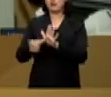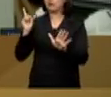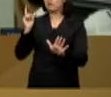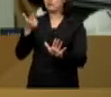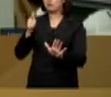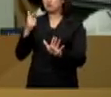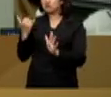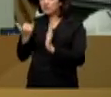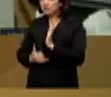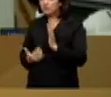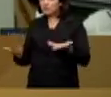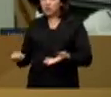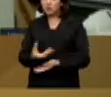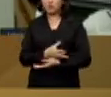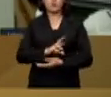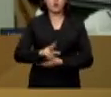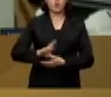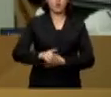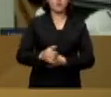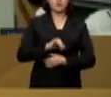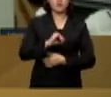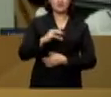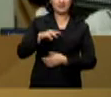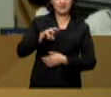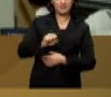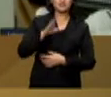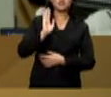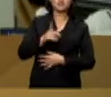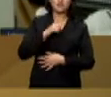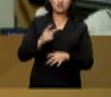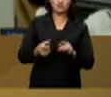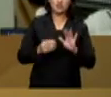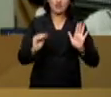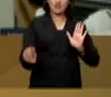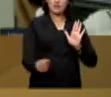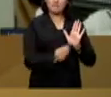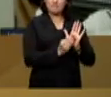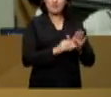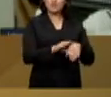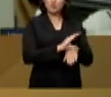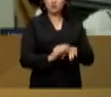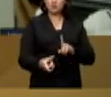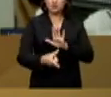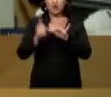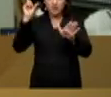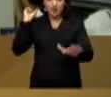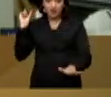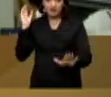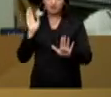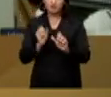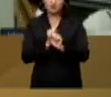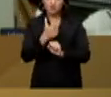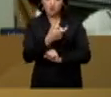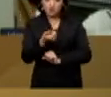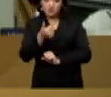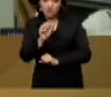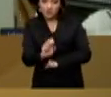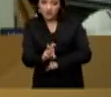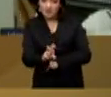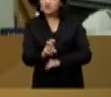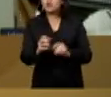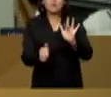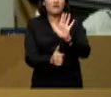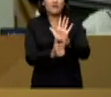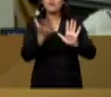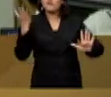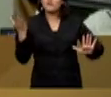tributadas. O ICMS já incidia no período anterior à emenda constitucional nº 87 de 2015 sobre ambas as operações